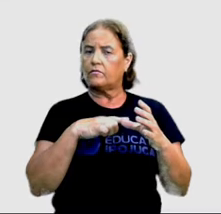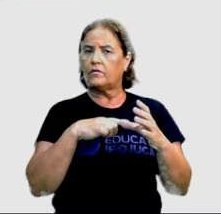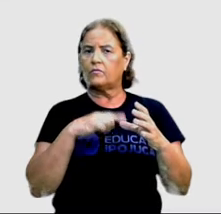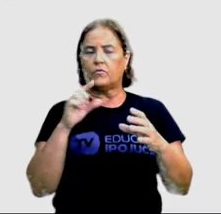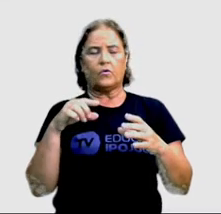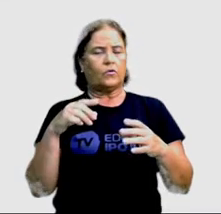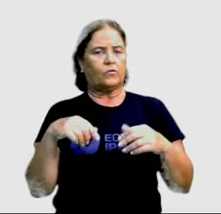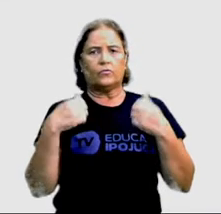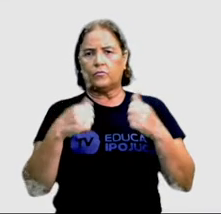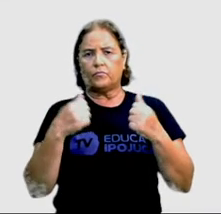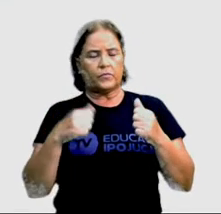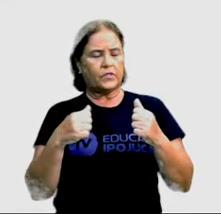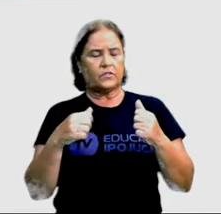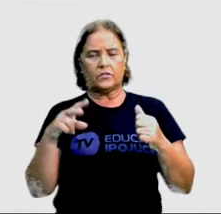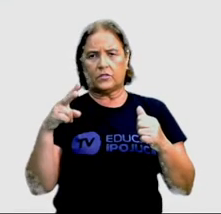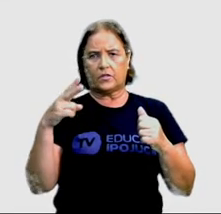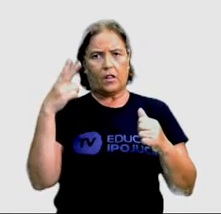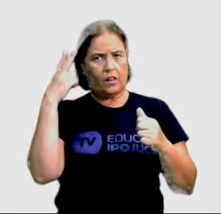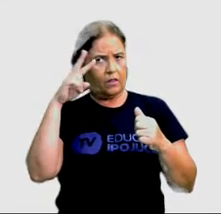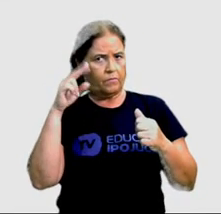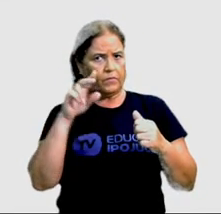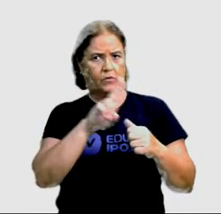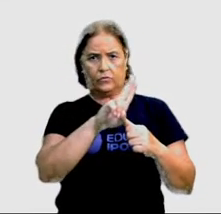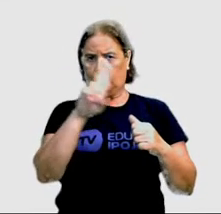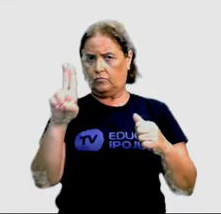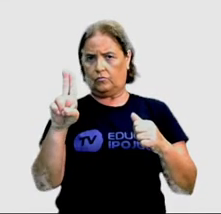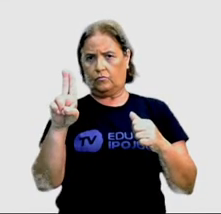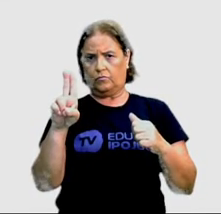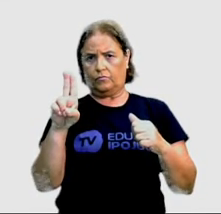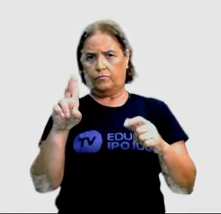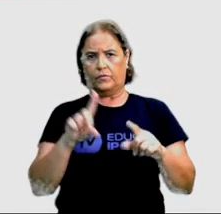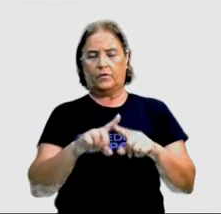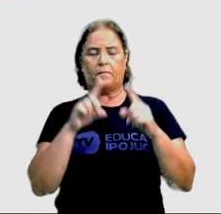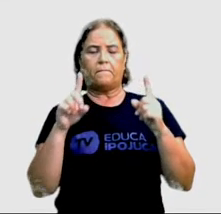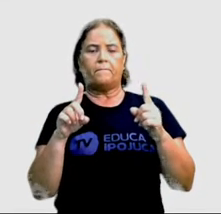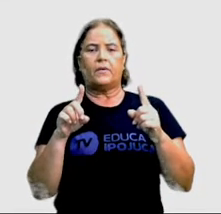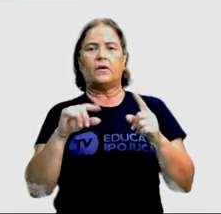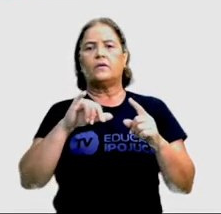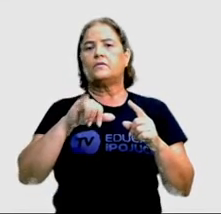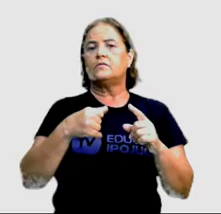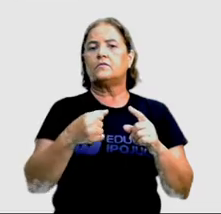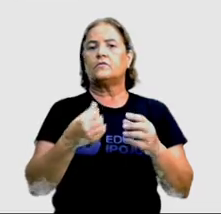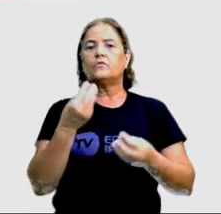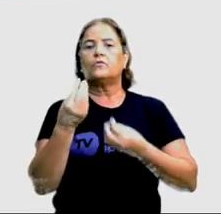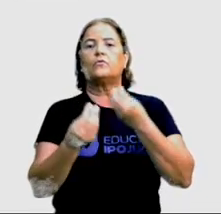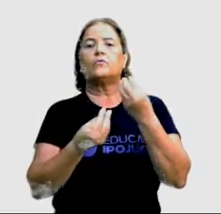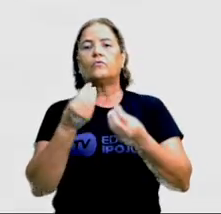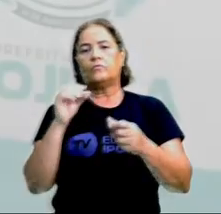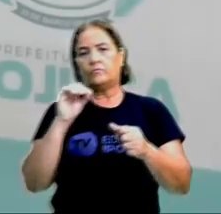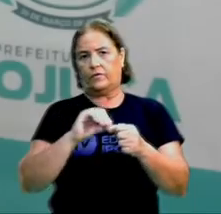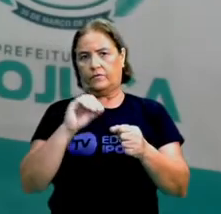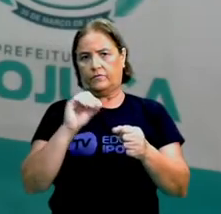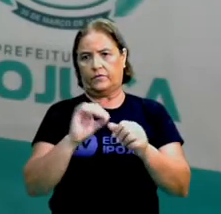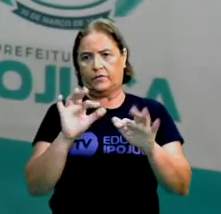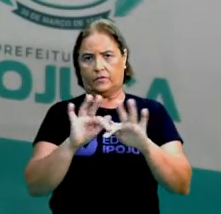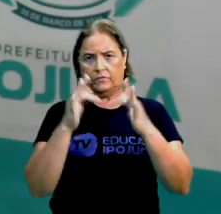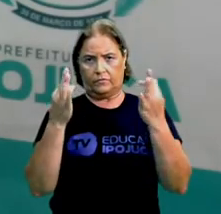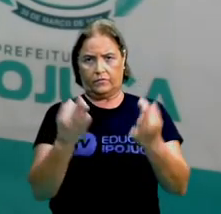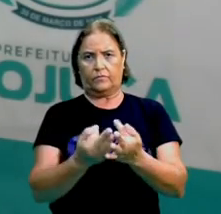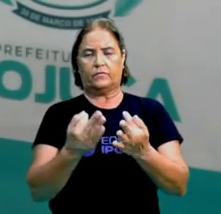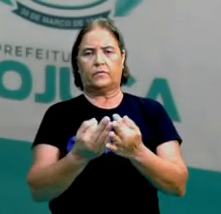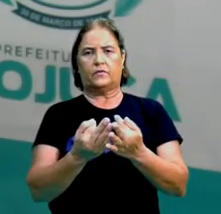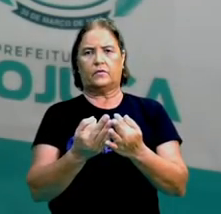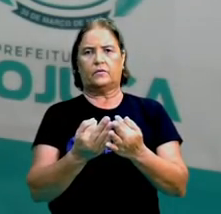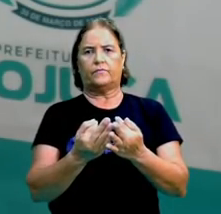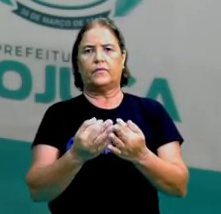do nome da classificação do tipo de família, mas sim da forma que ele é formado. Será que